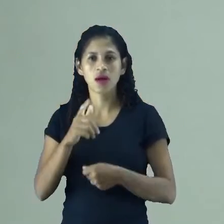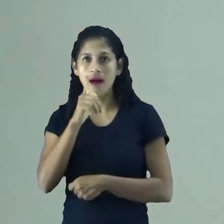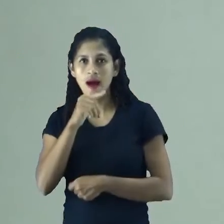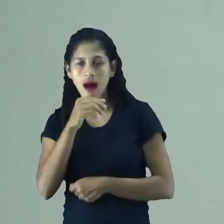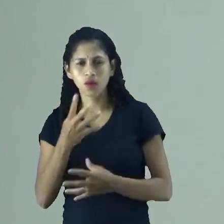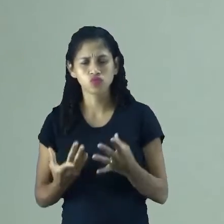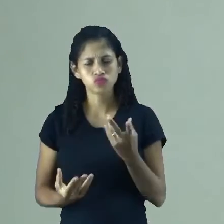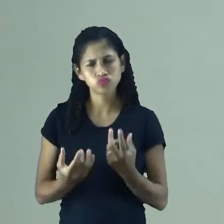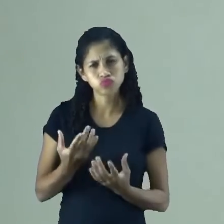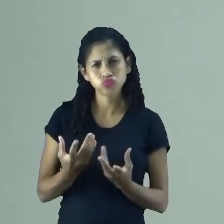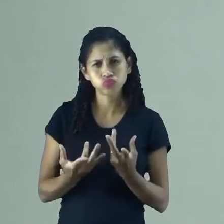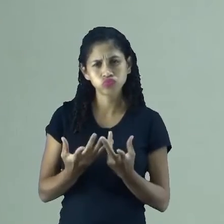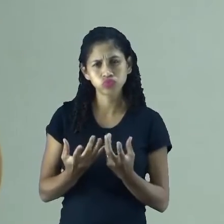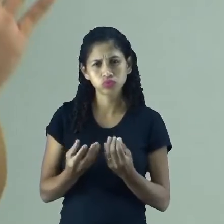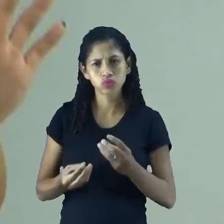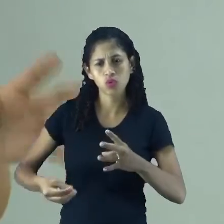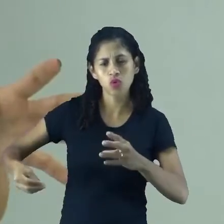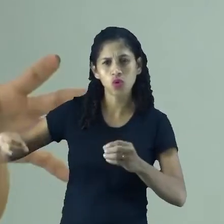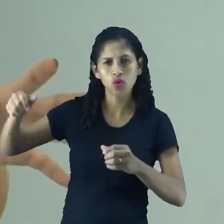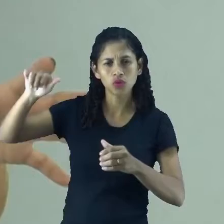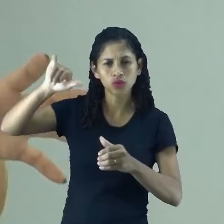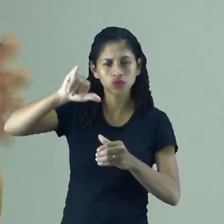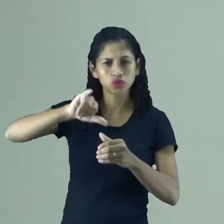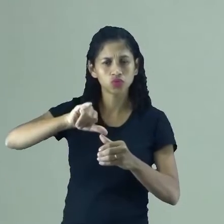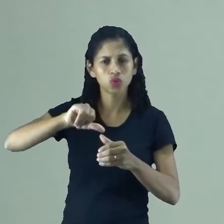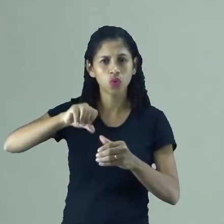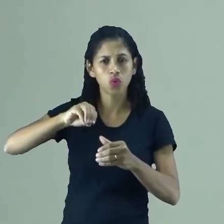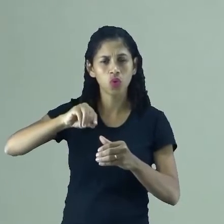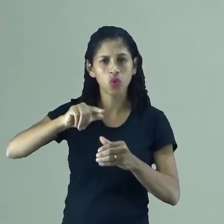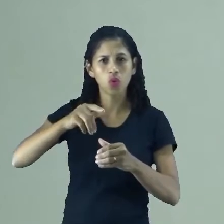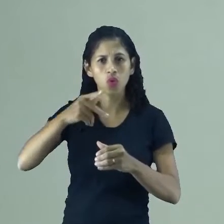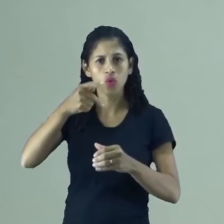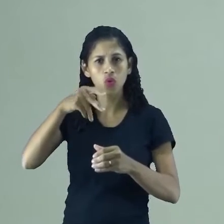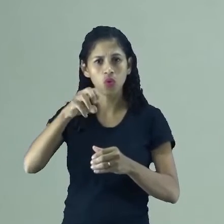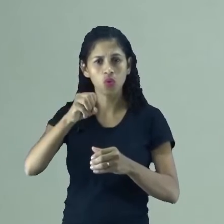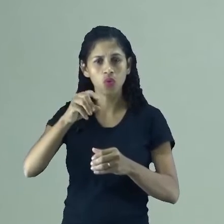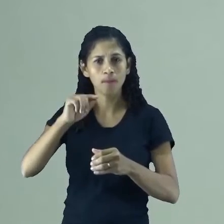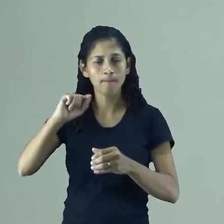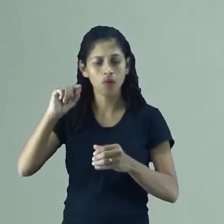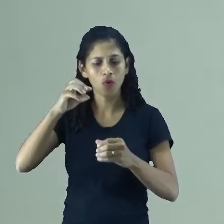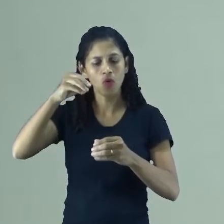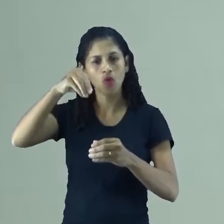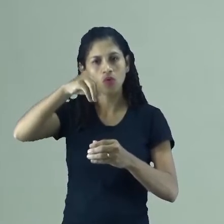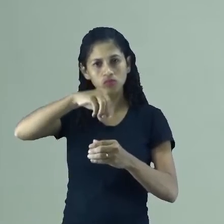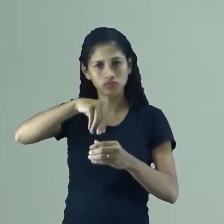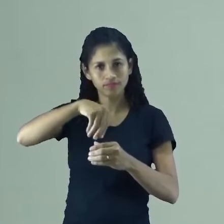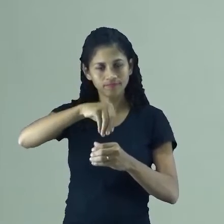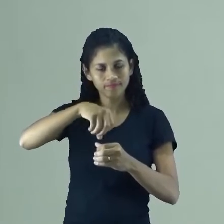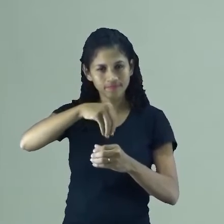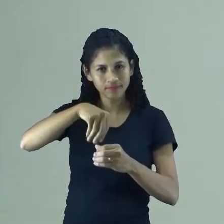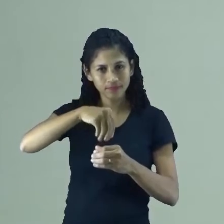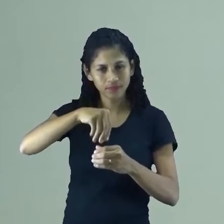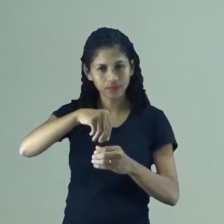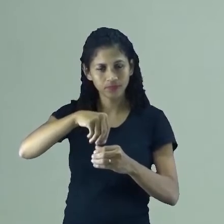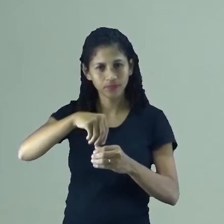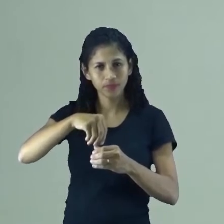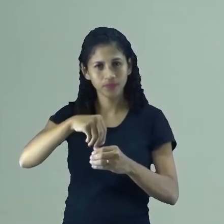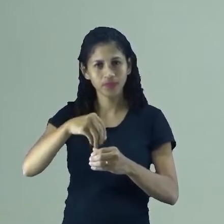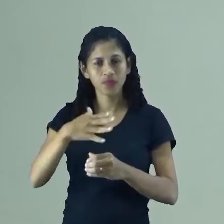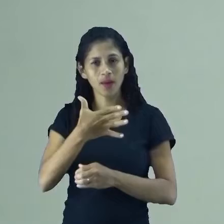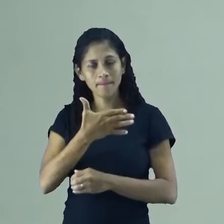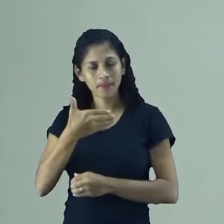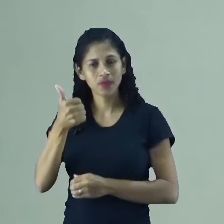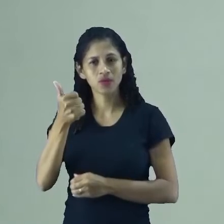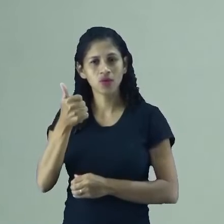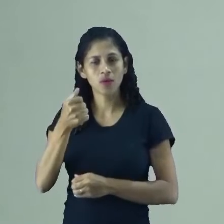ferver, e aí depois se adiciona o pó do café. Para que você possa ter o café melhor, o que você vai precisar fazer?